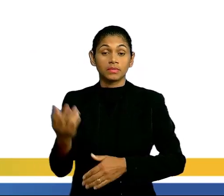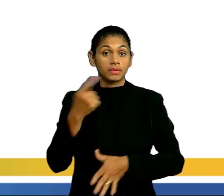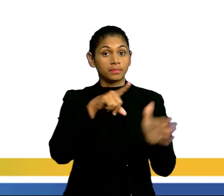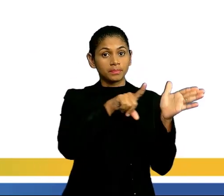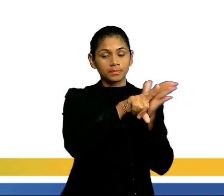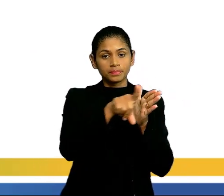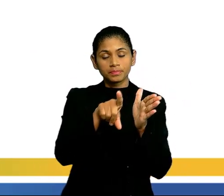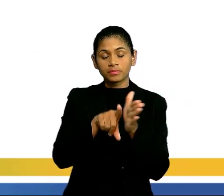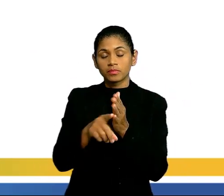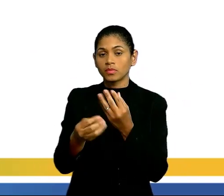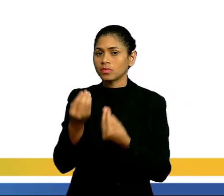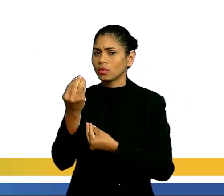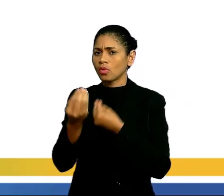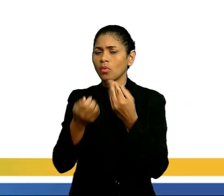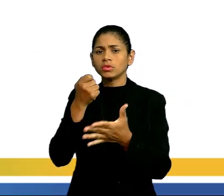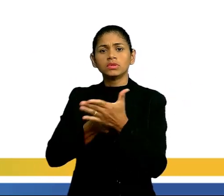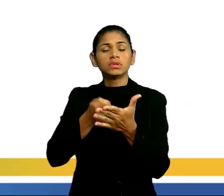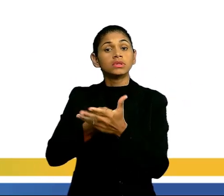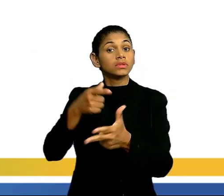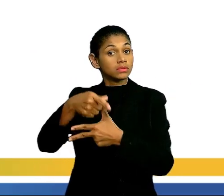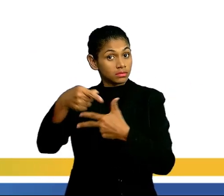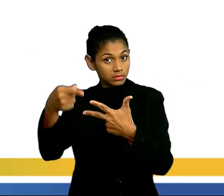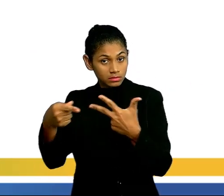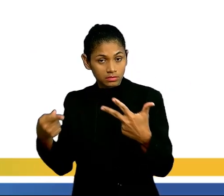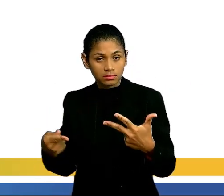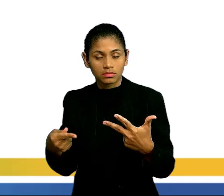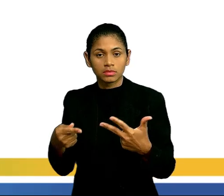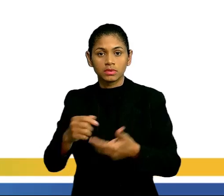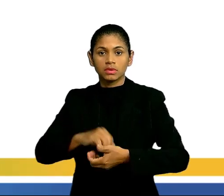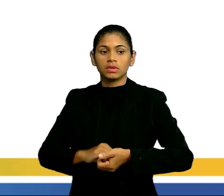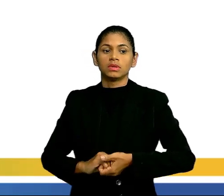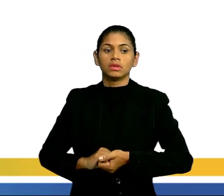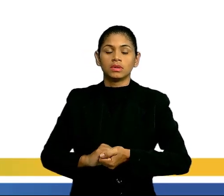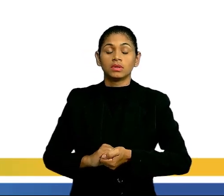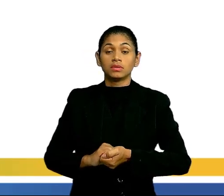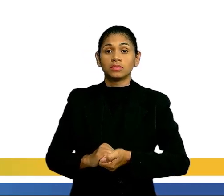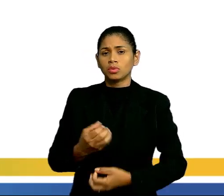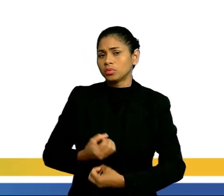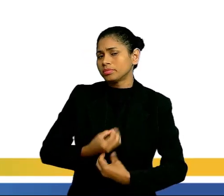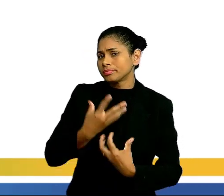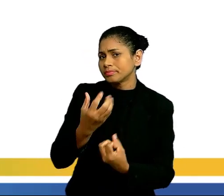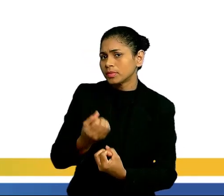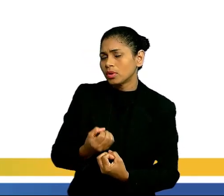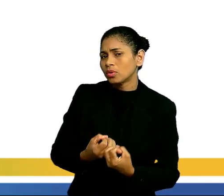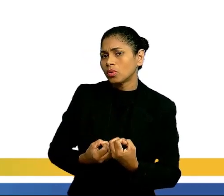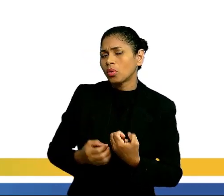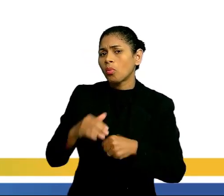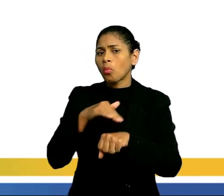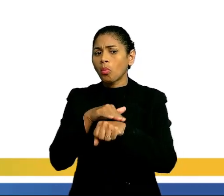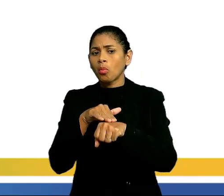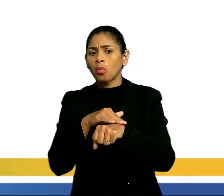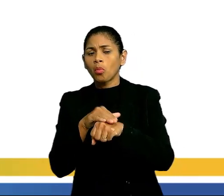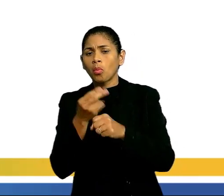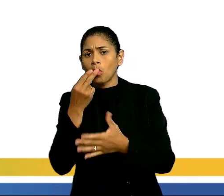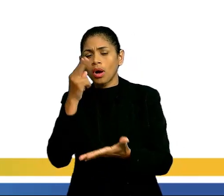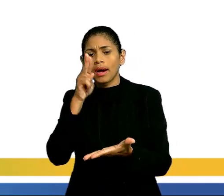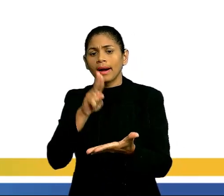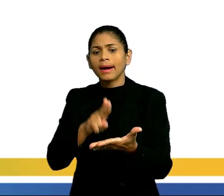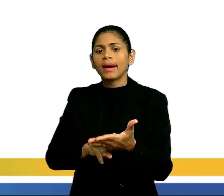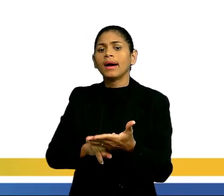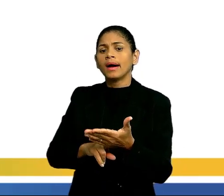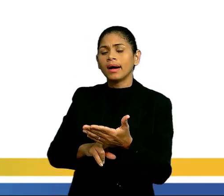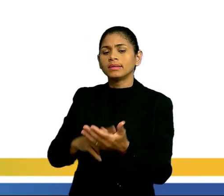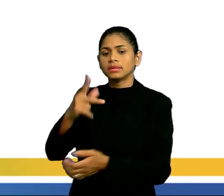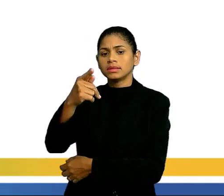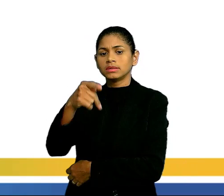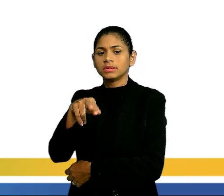questão, como é que aparece? Murilo Mendes, em um de seus poemas, dialoga com a carta de Pero Vaz de Caminha, que inclusive